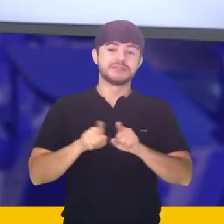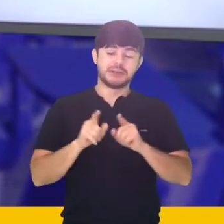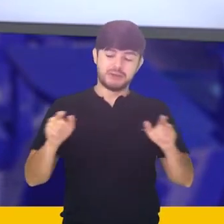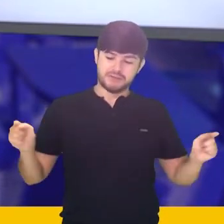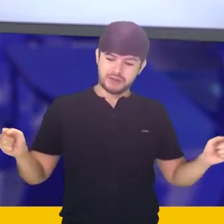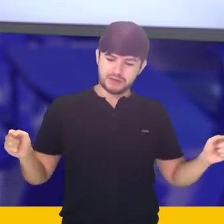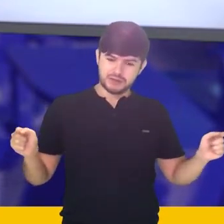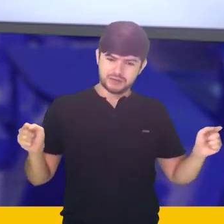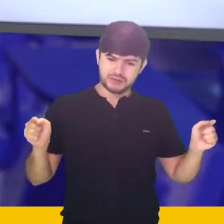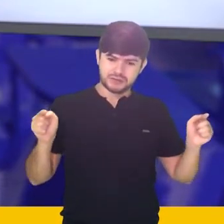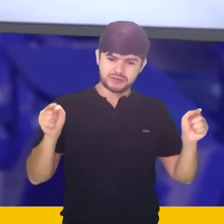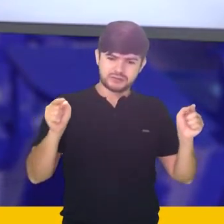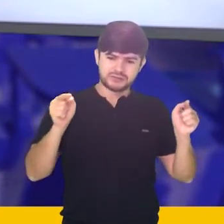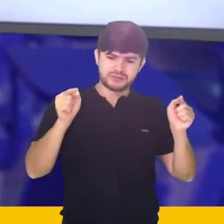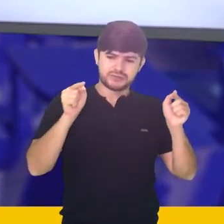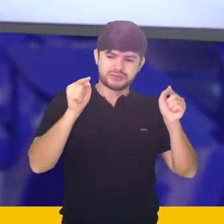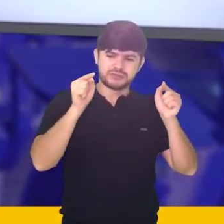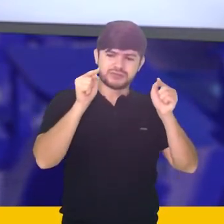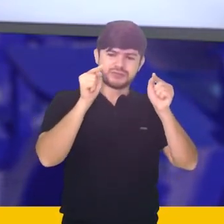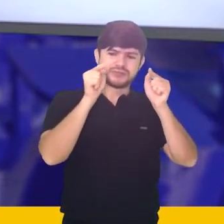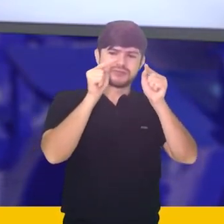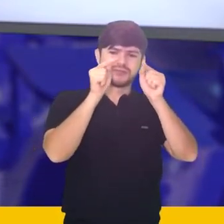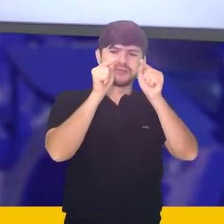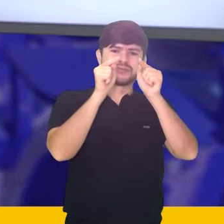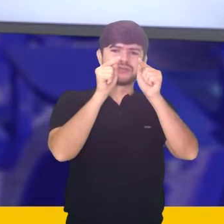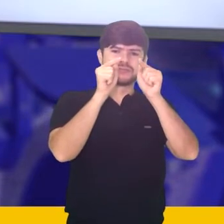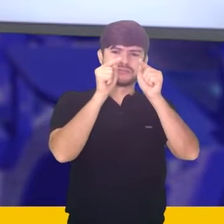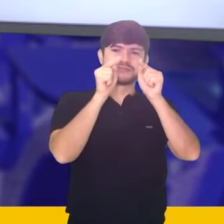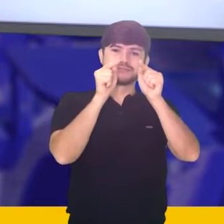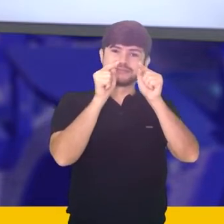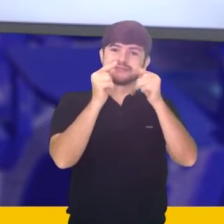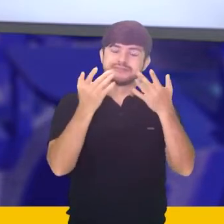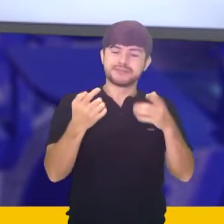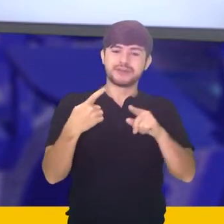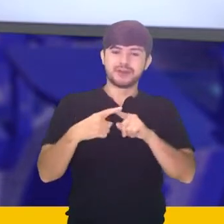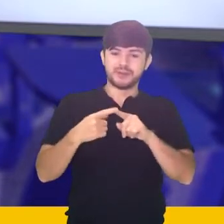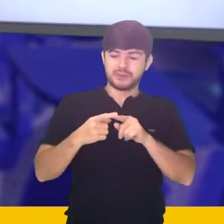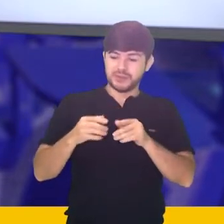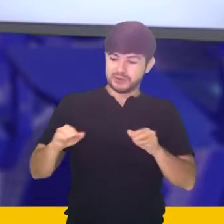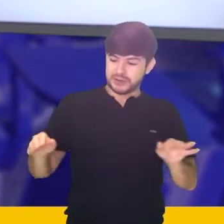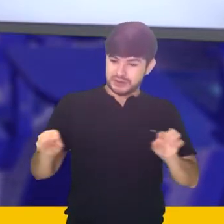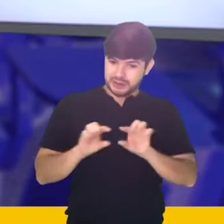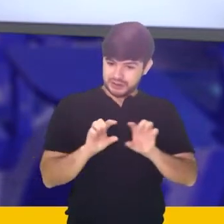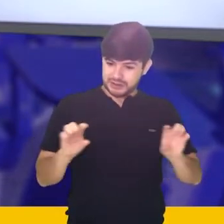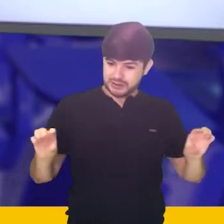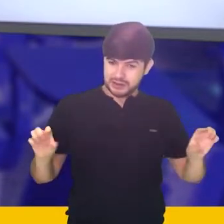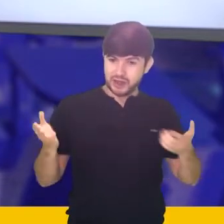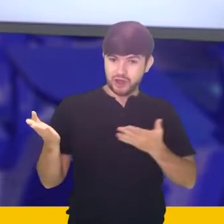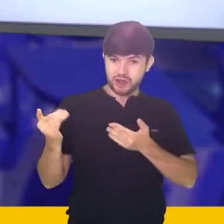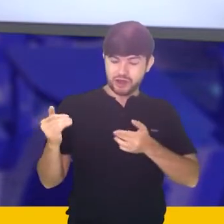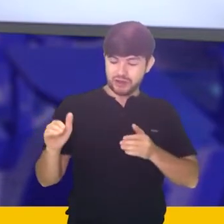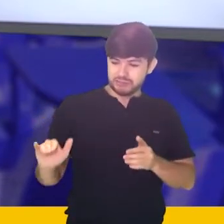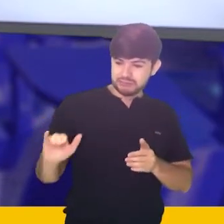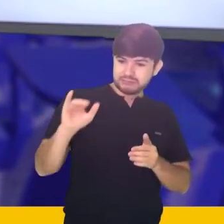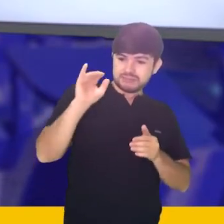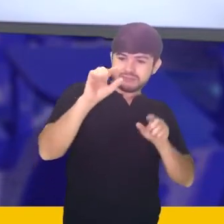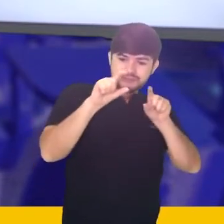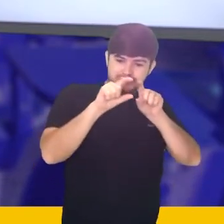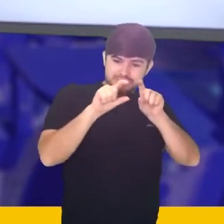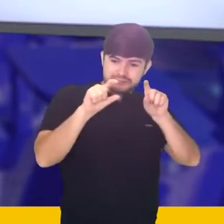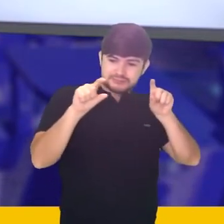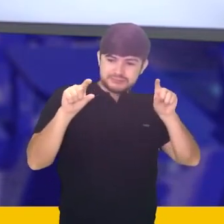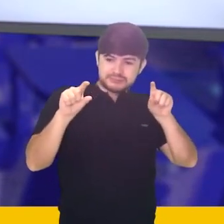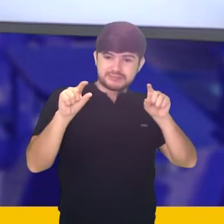vai se estreitando. Então, o corpo dela é menor, então a gente tem uma população adulta menor do que a população jovem,